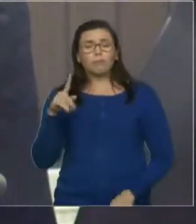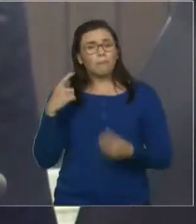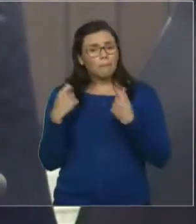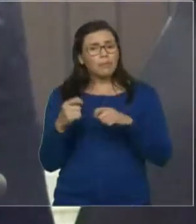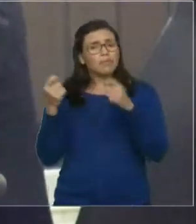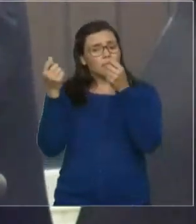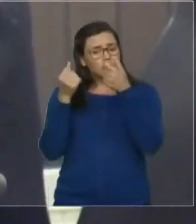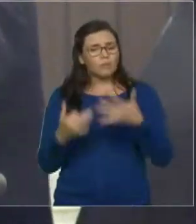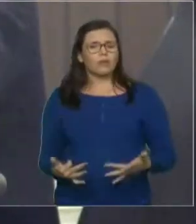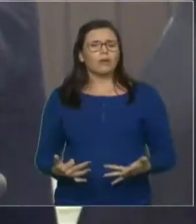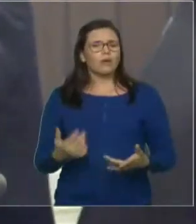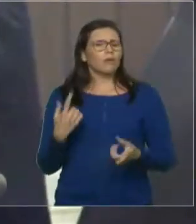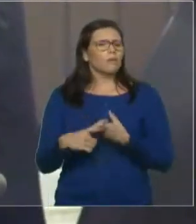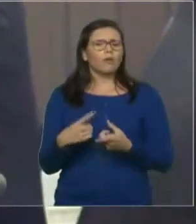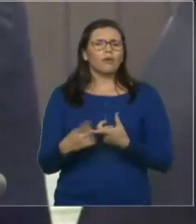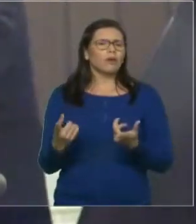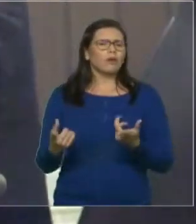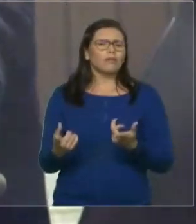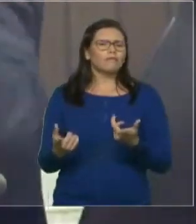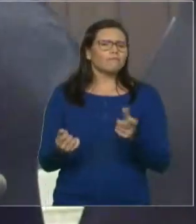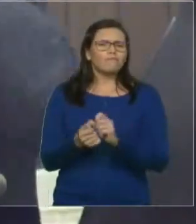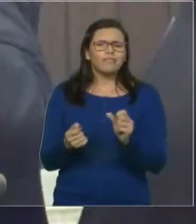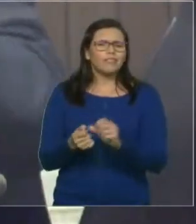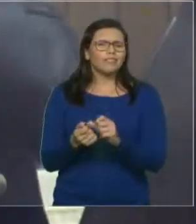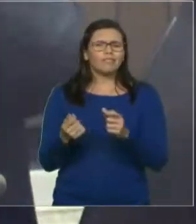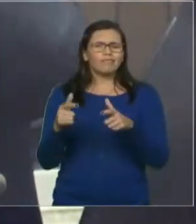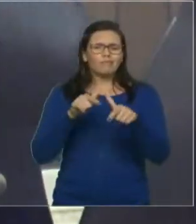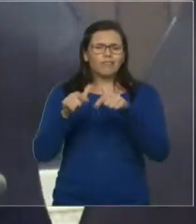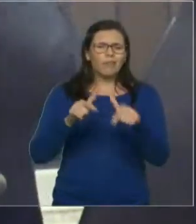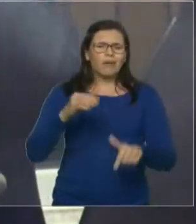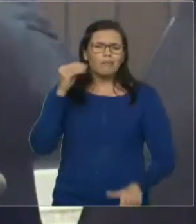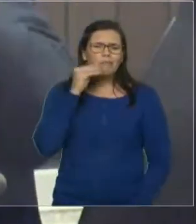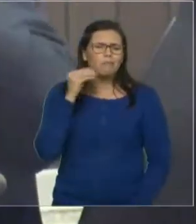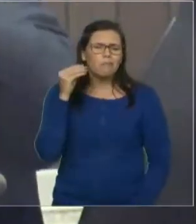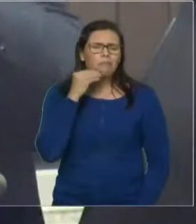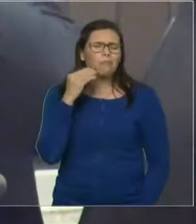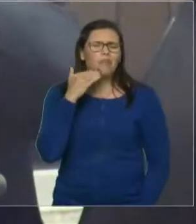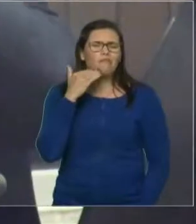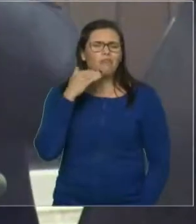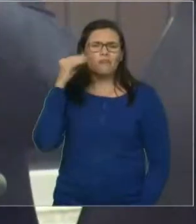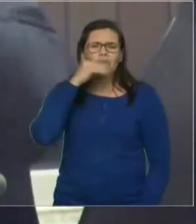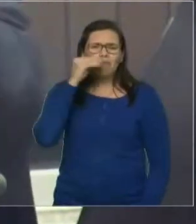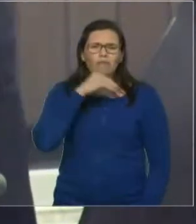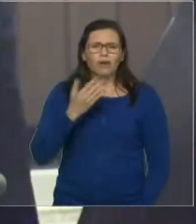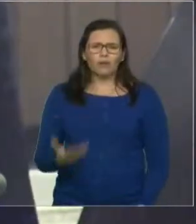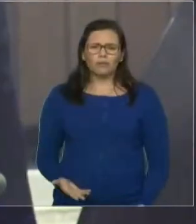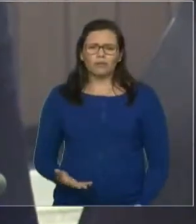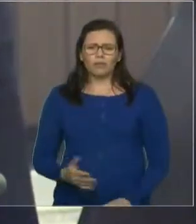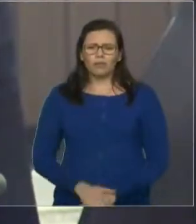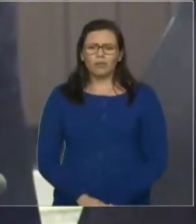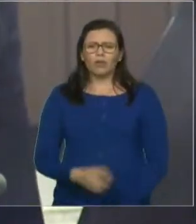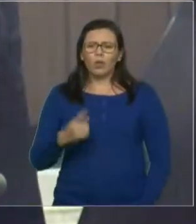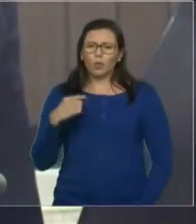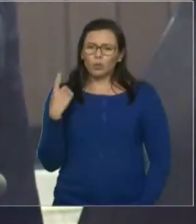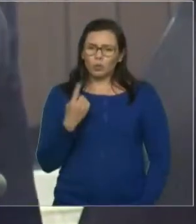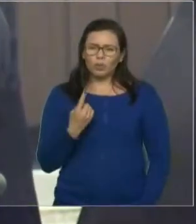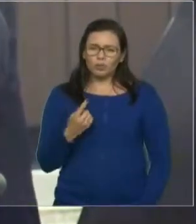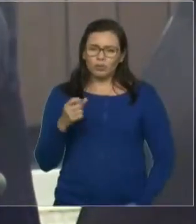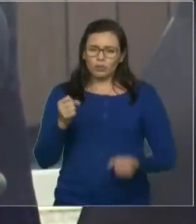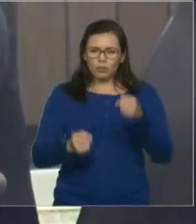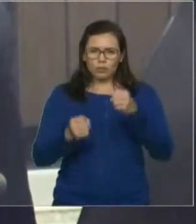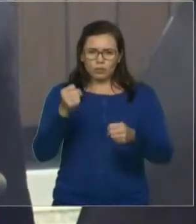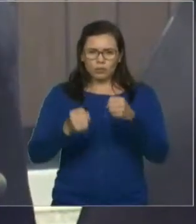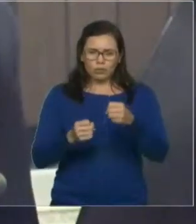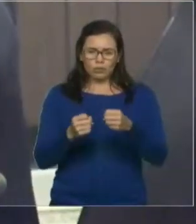população do nosso estado, das rodovias. Nós que percorremos o estado do Maranhão de carro, diferente do governador